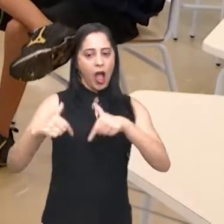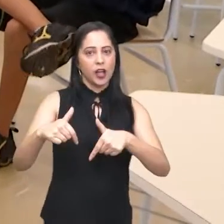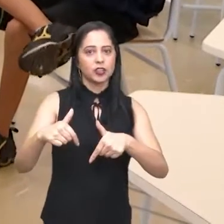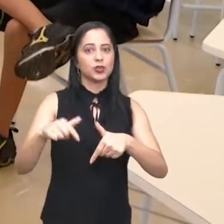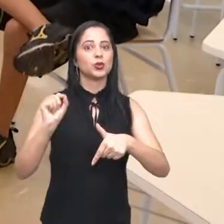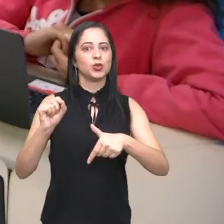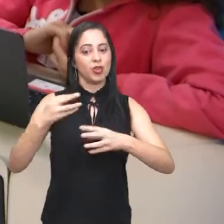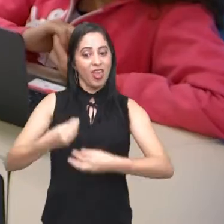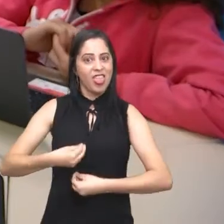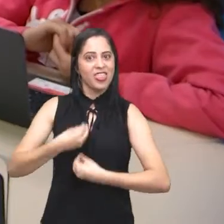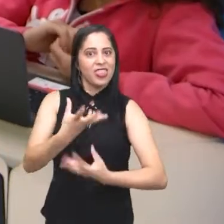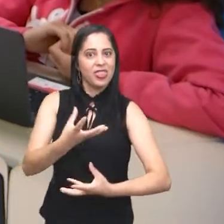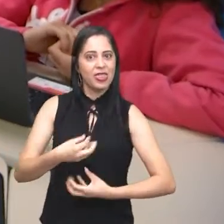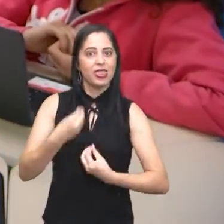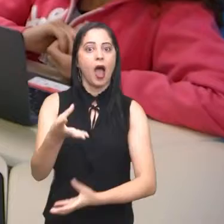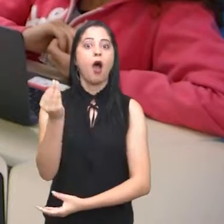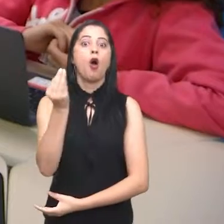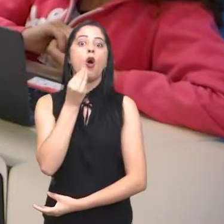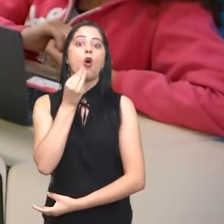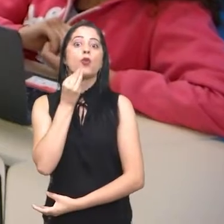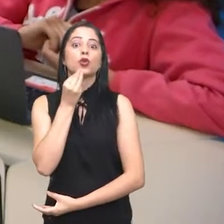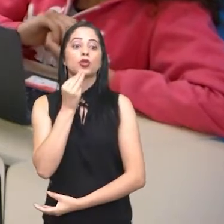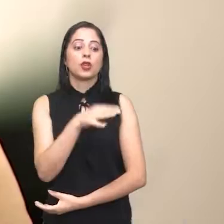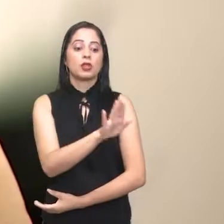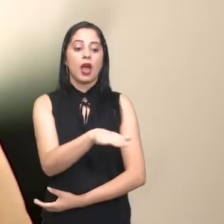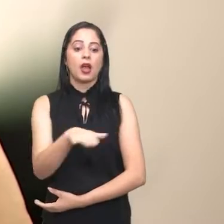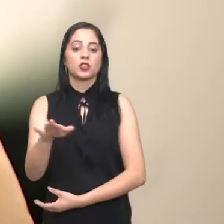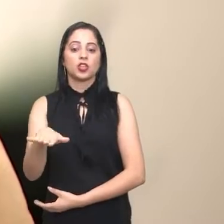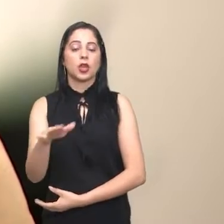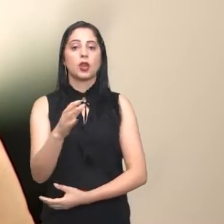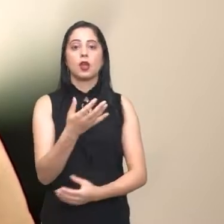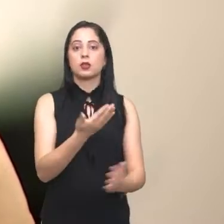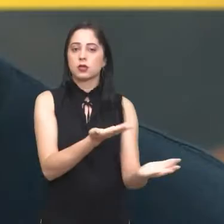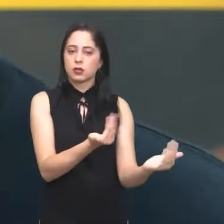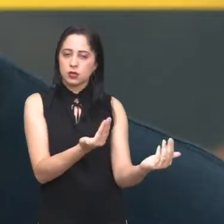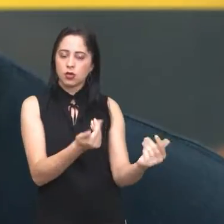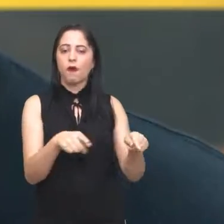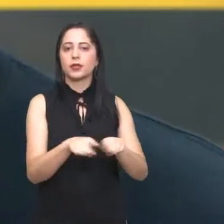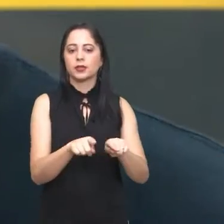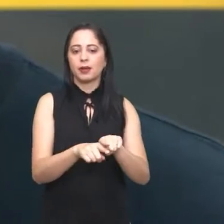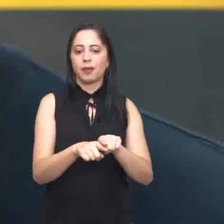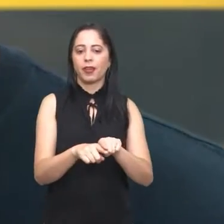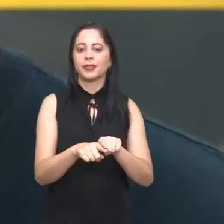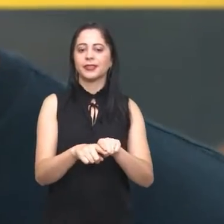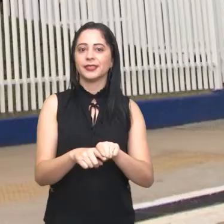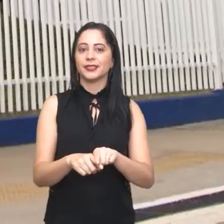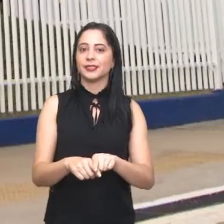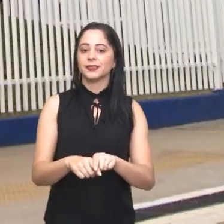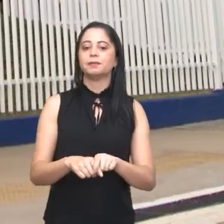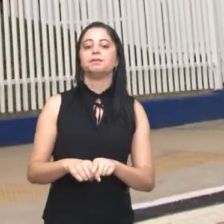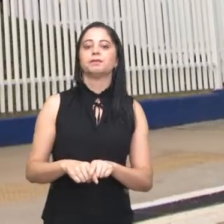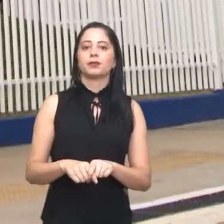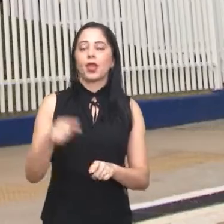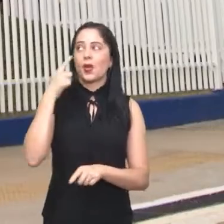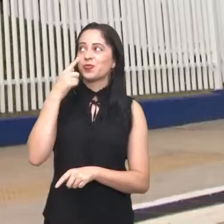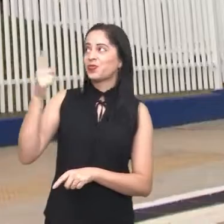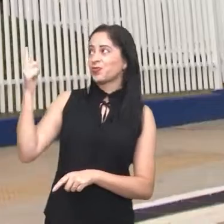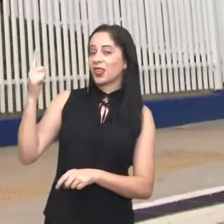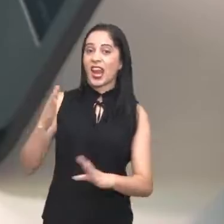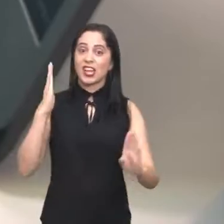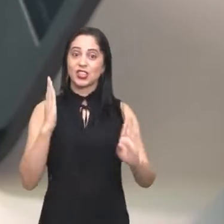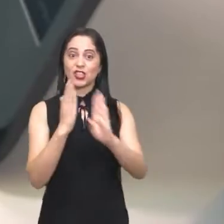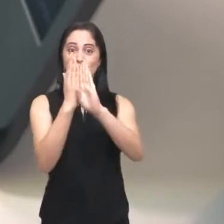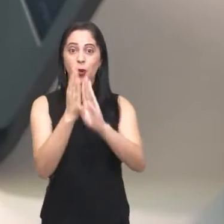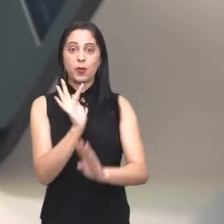como objetivo dar oportunidades de crescimento a diversos jovens, como foi o caso do Rafael, que descobriu na